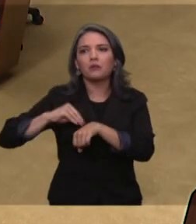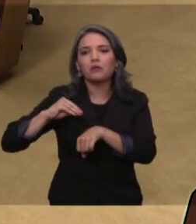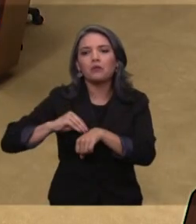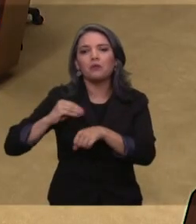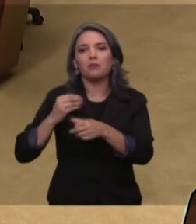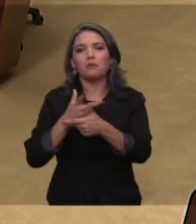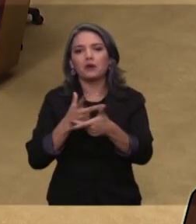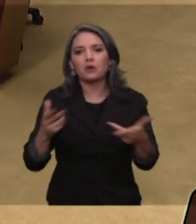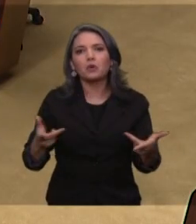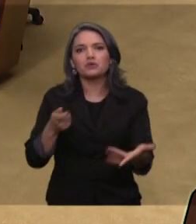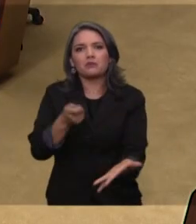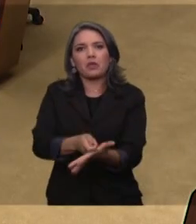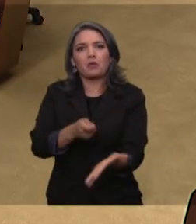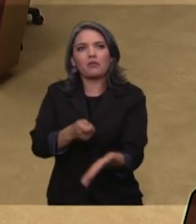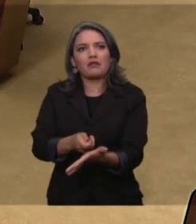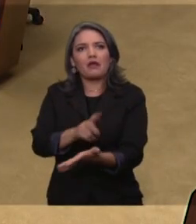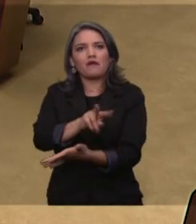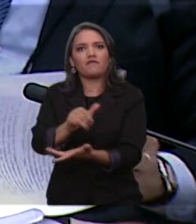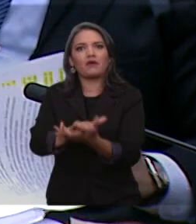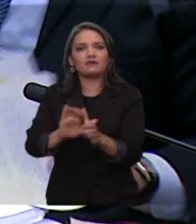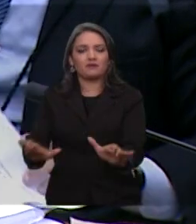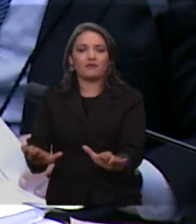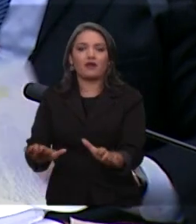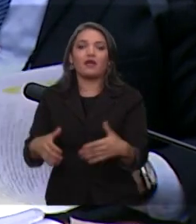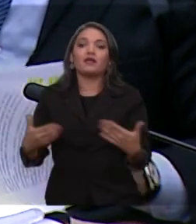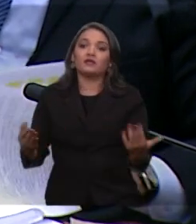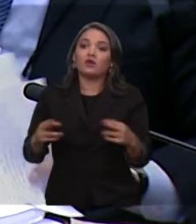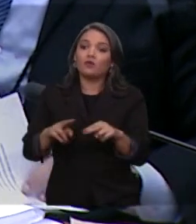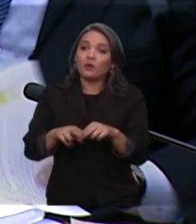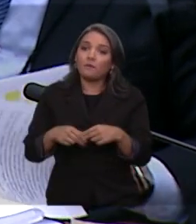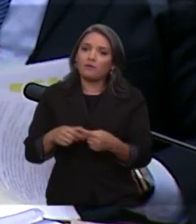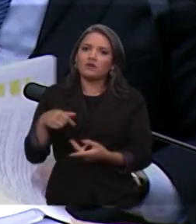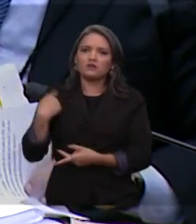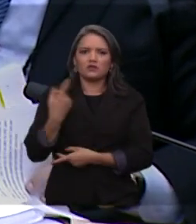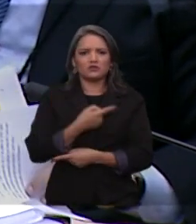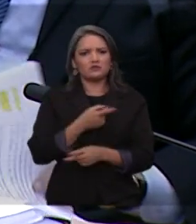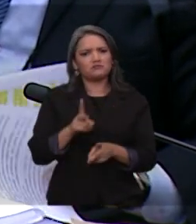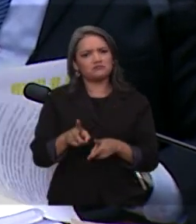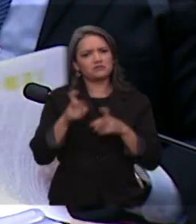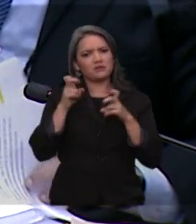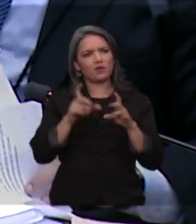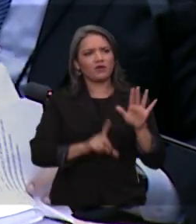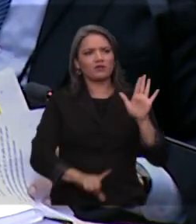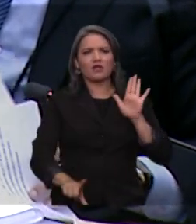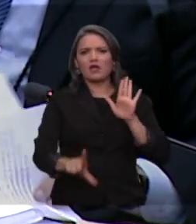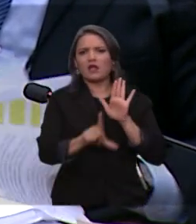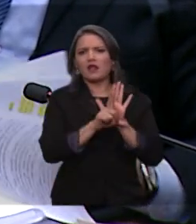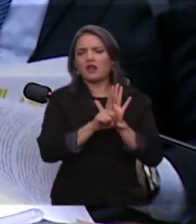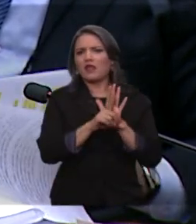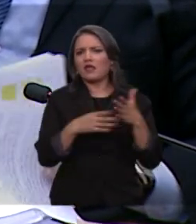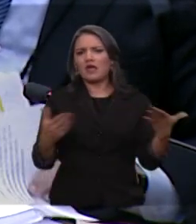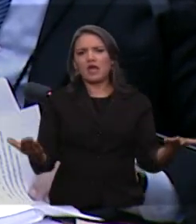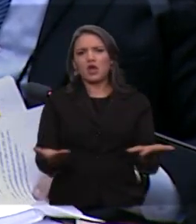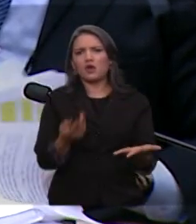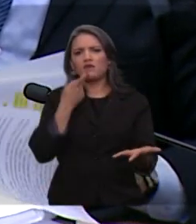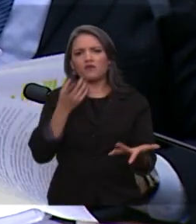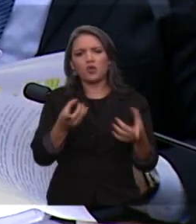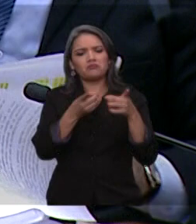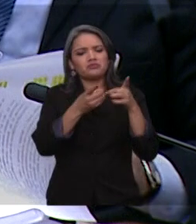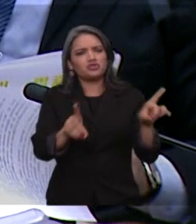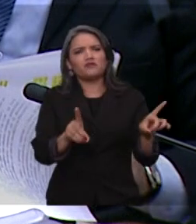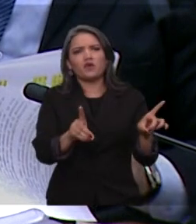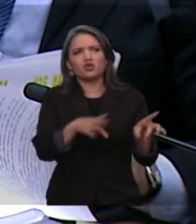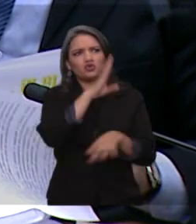uma separação. Então, foi nesse particular que nós entendemos que o legislador optou pelo divórcio. Pode haver divórcio